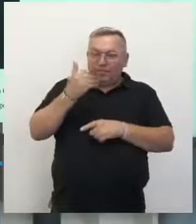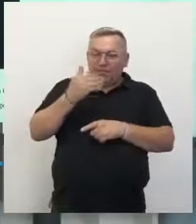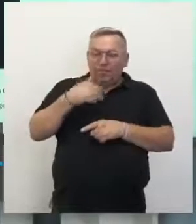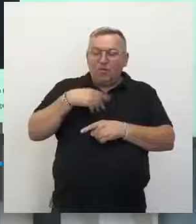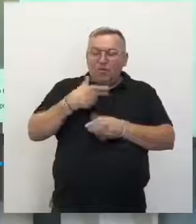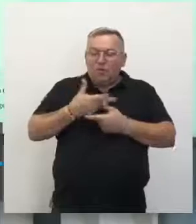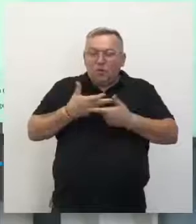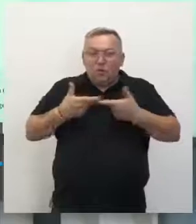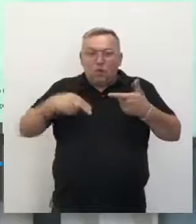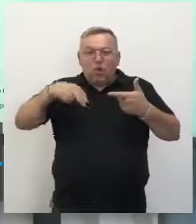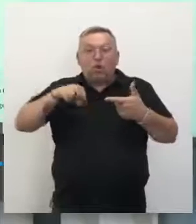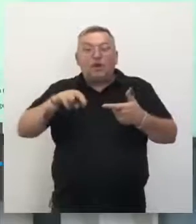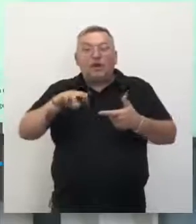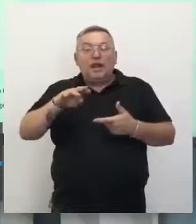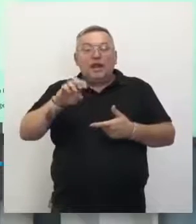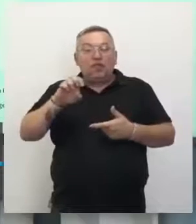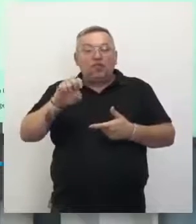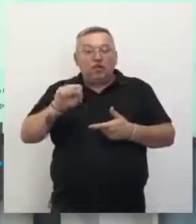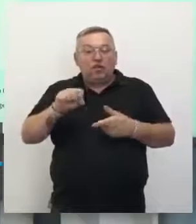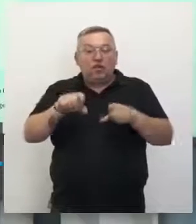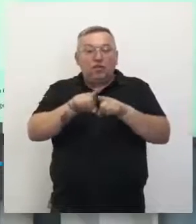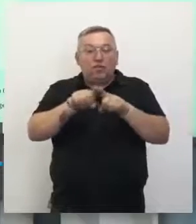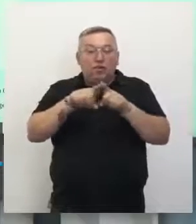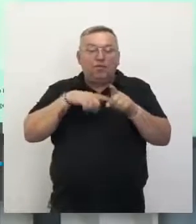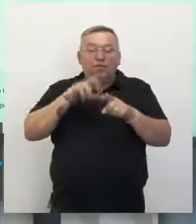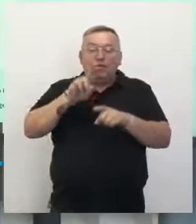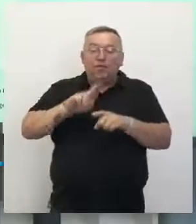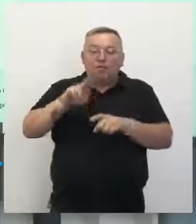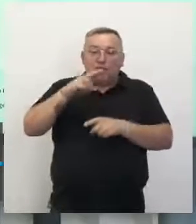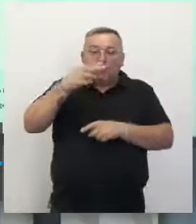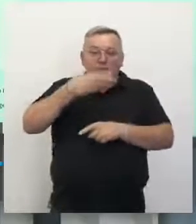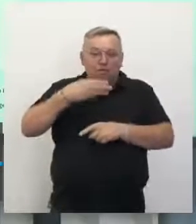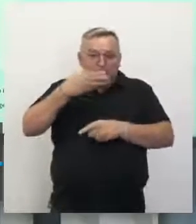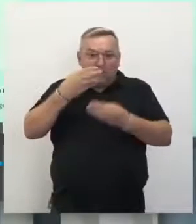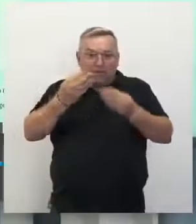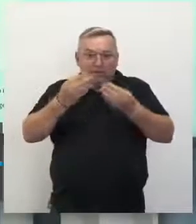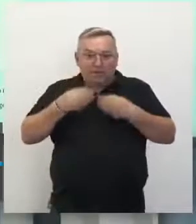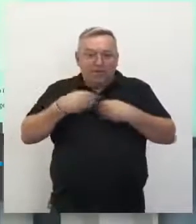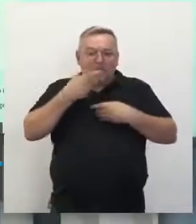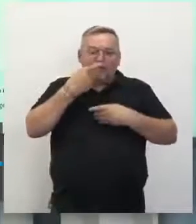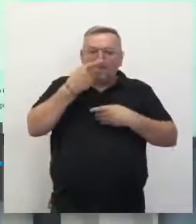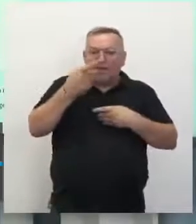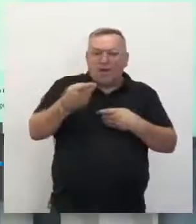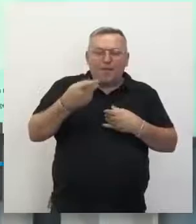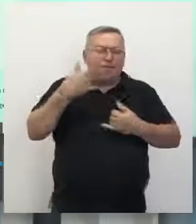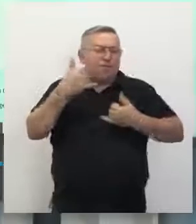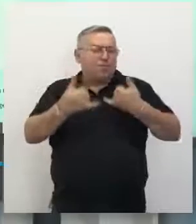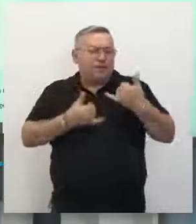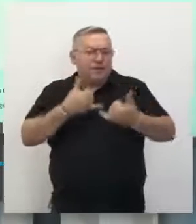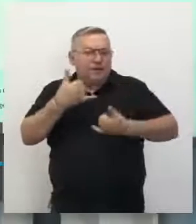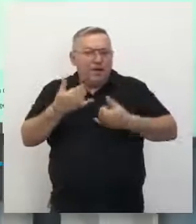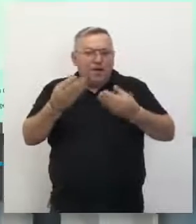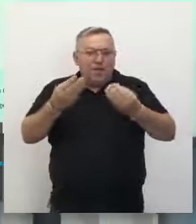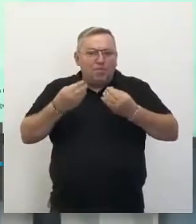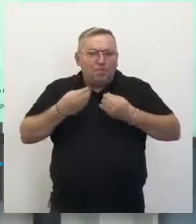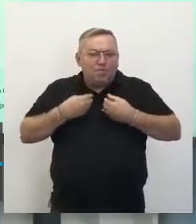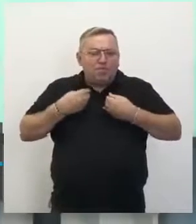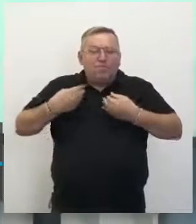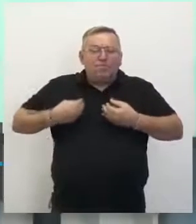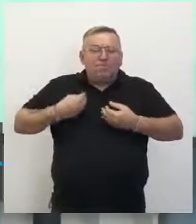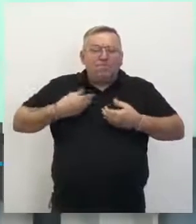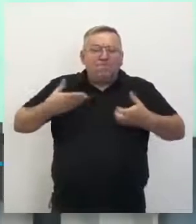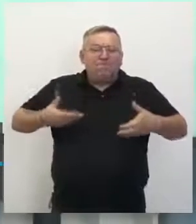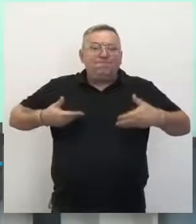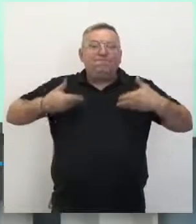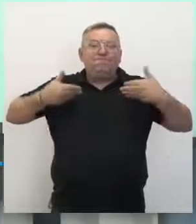nutrientes. Falamos especialmente do açúcar, que é o que vai nos dar energia para falar, para brincar, né, para fazer os problemas lá de matemática, etc.